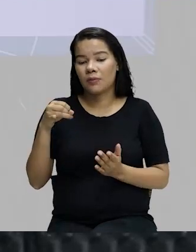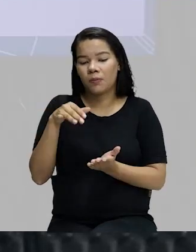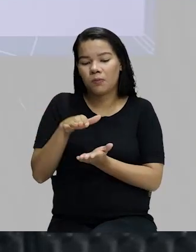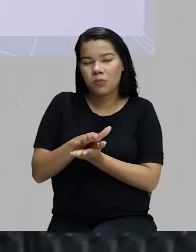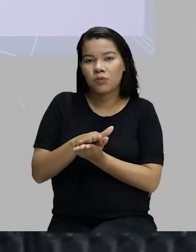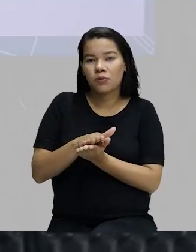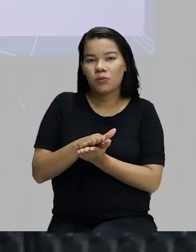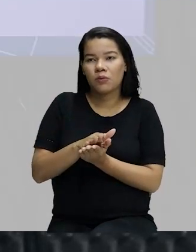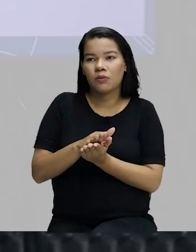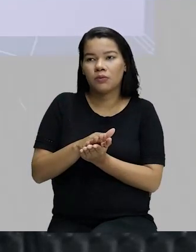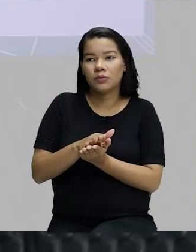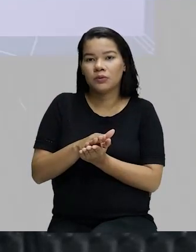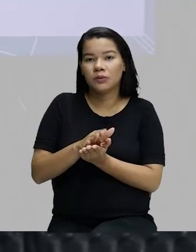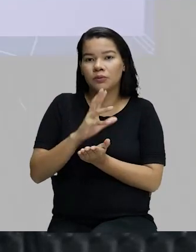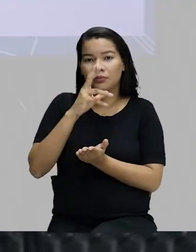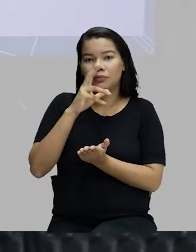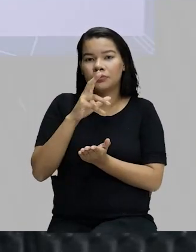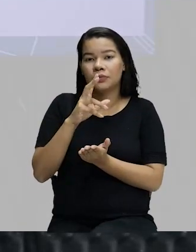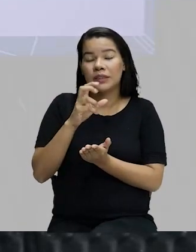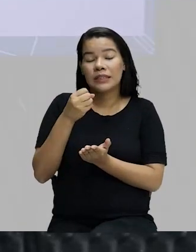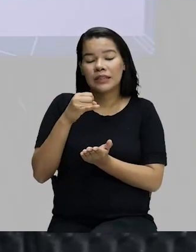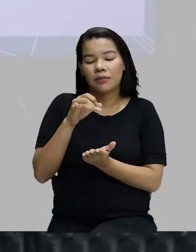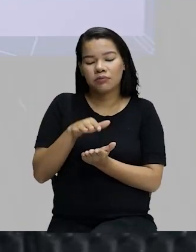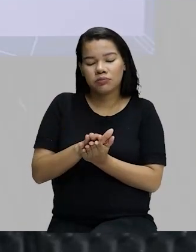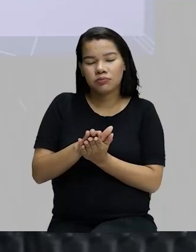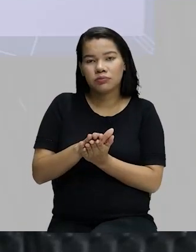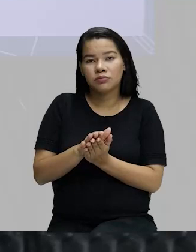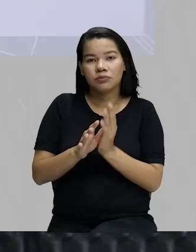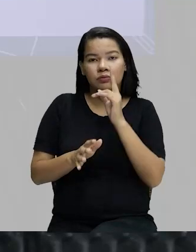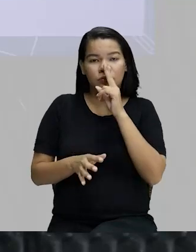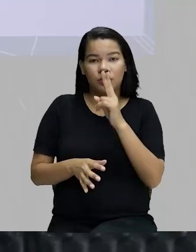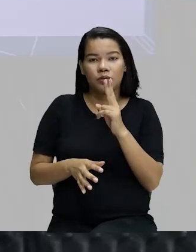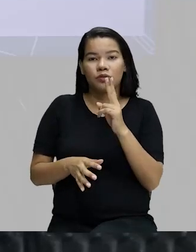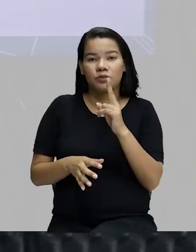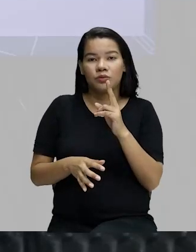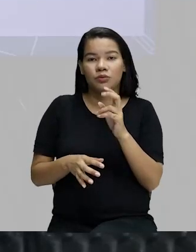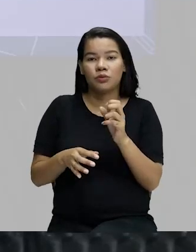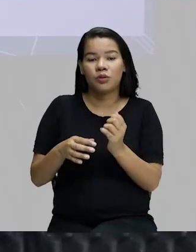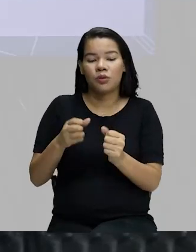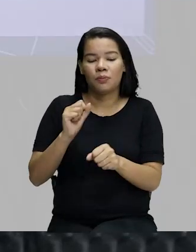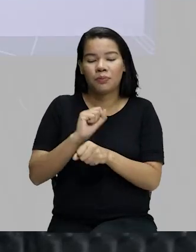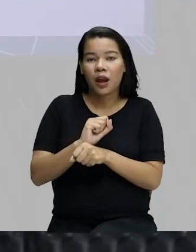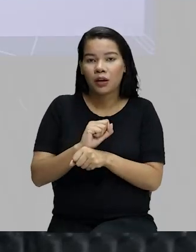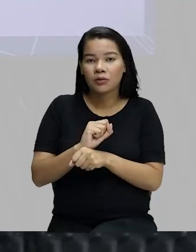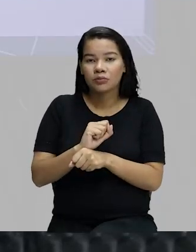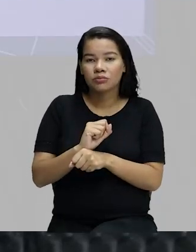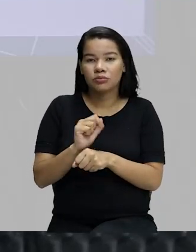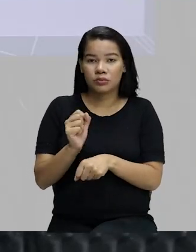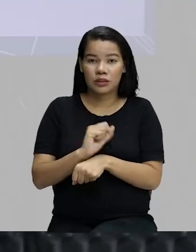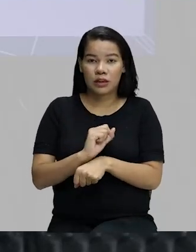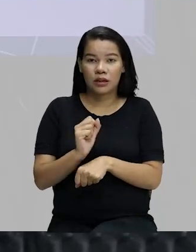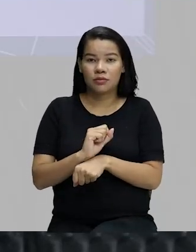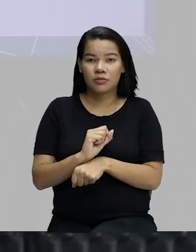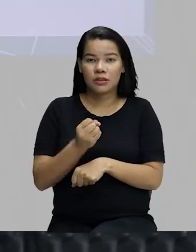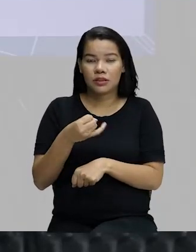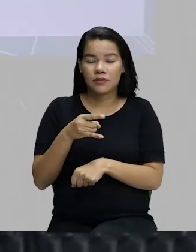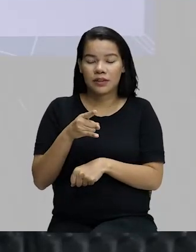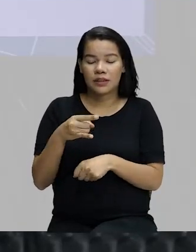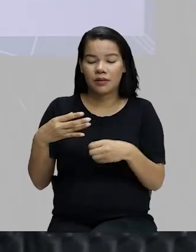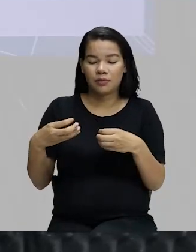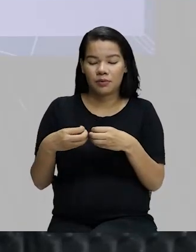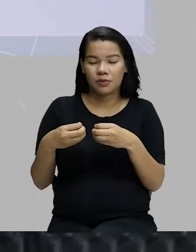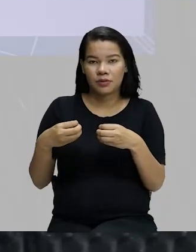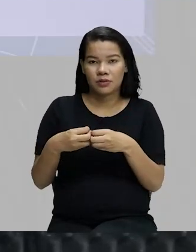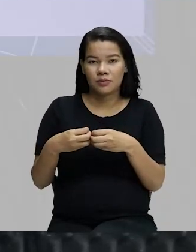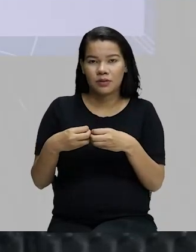acelerador, se ele apertar forte no freio e o carro parar, se você se aproximar, né, encostar